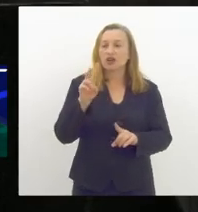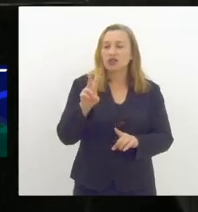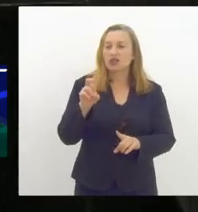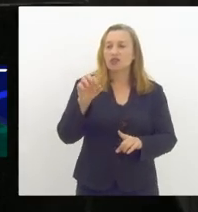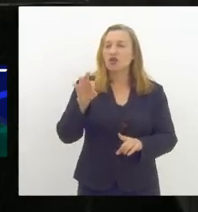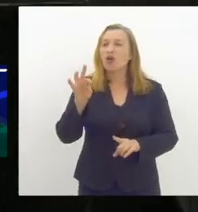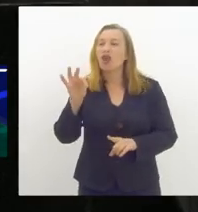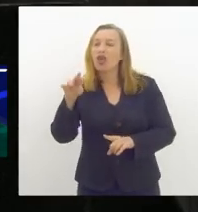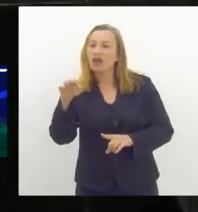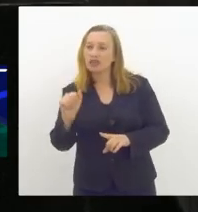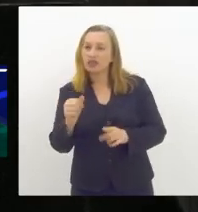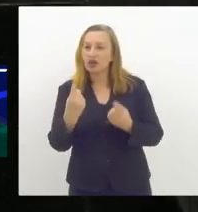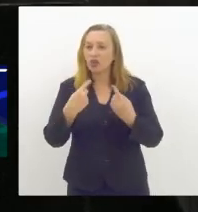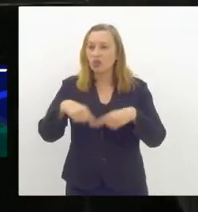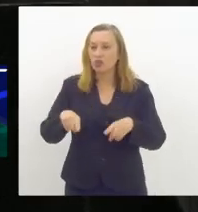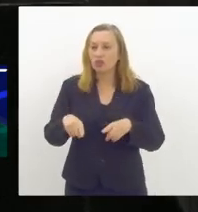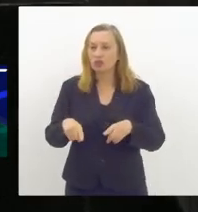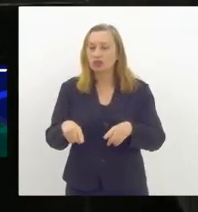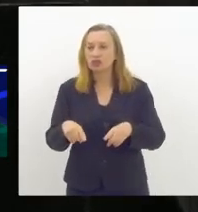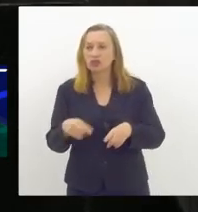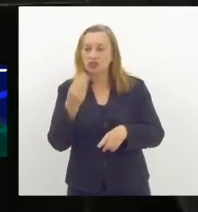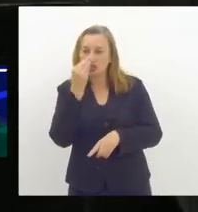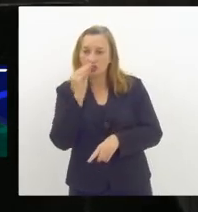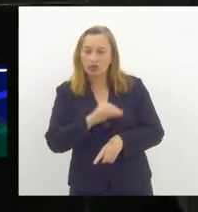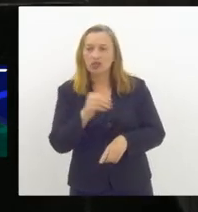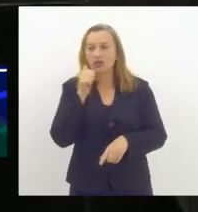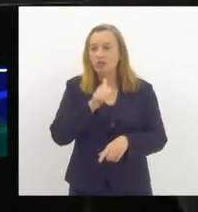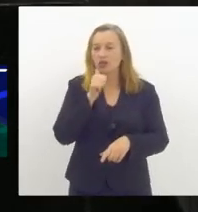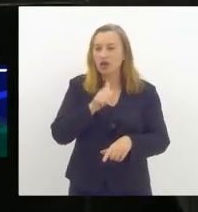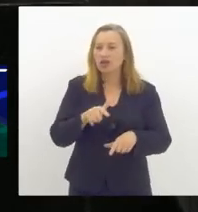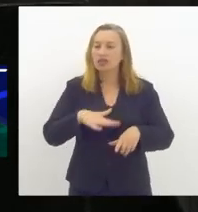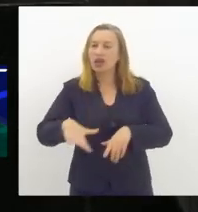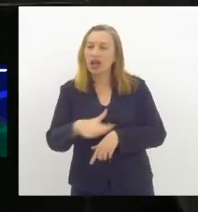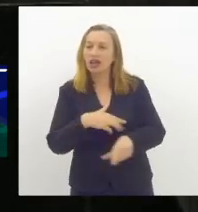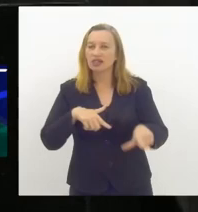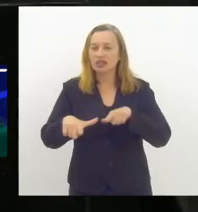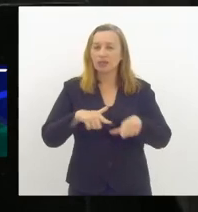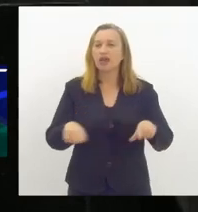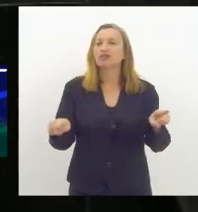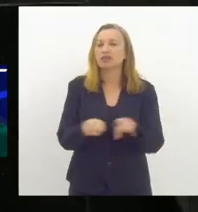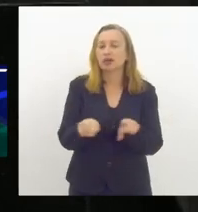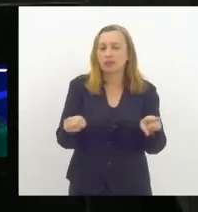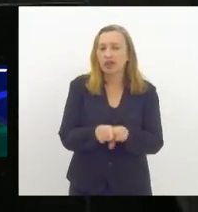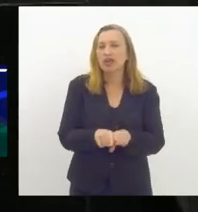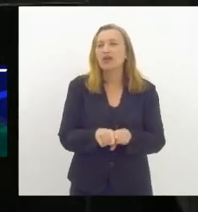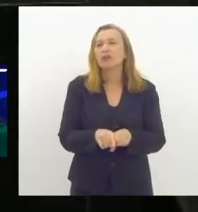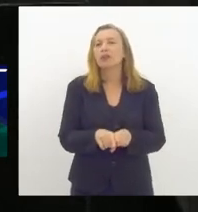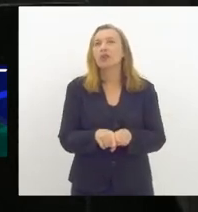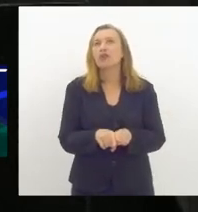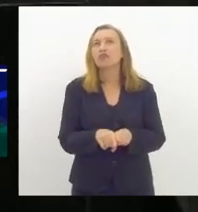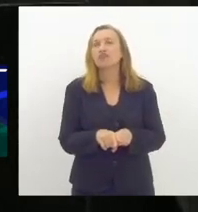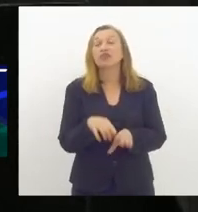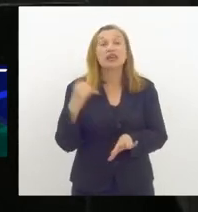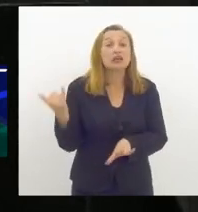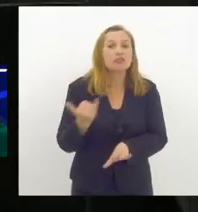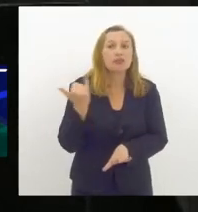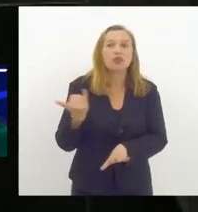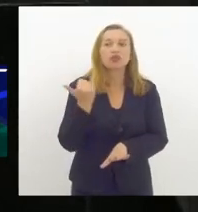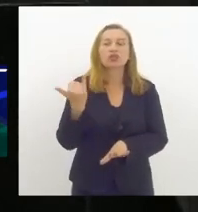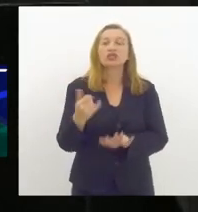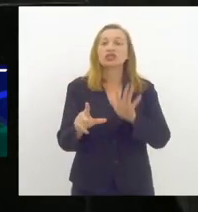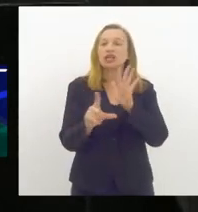do combate à discriminação da mulher no mercado de trabalho assim como também é de um importante